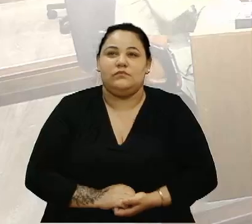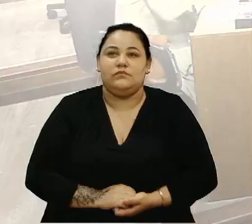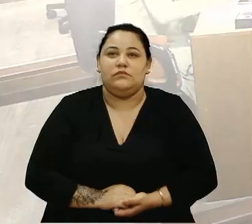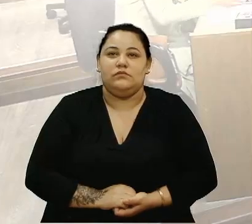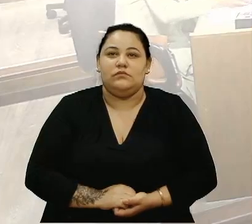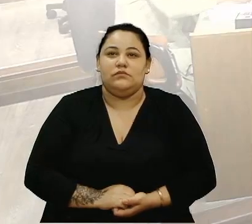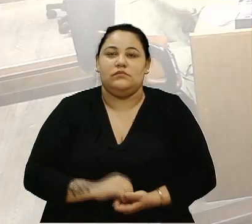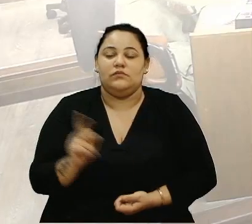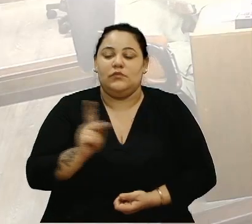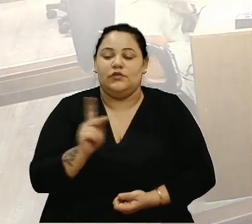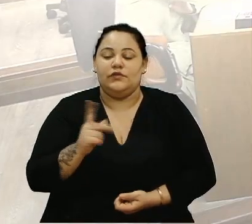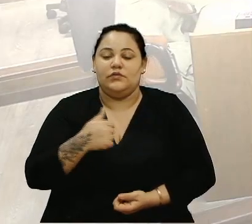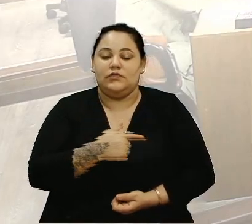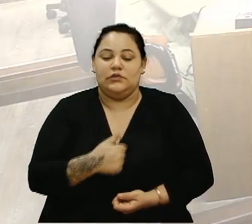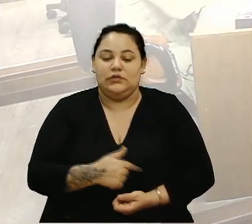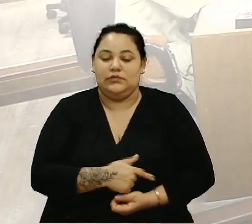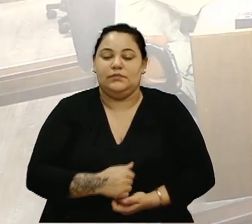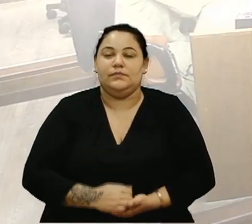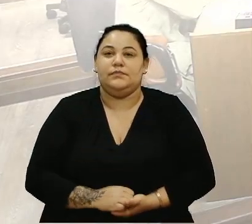Professor Zanquim.